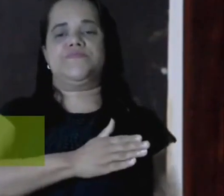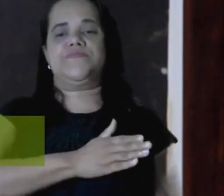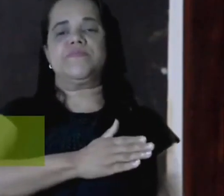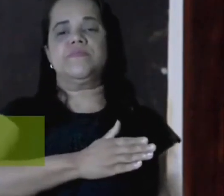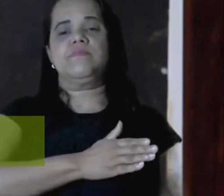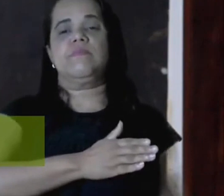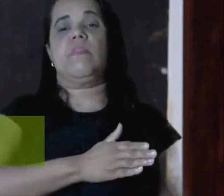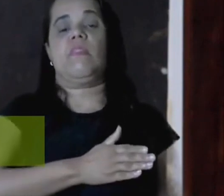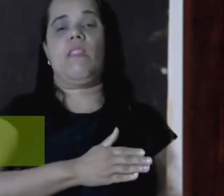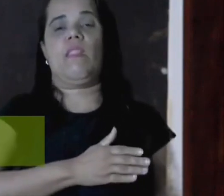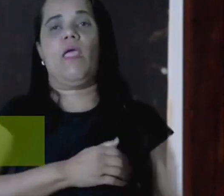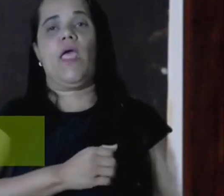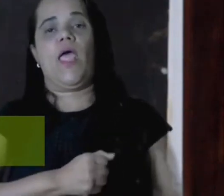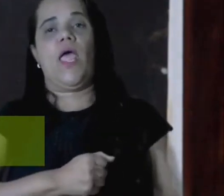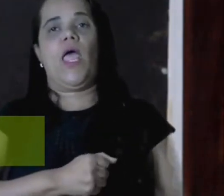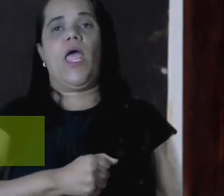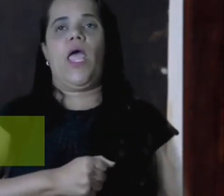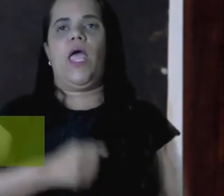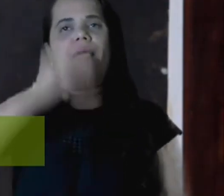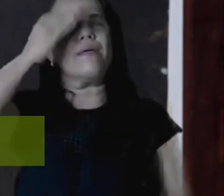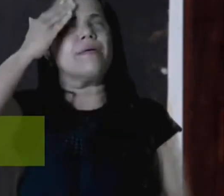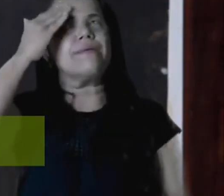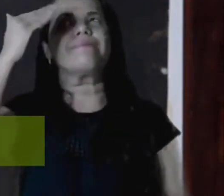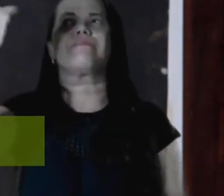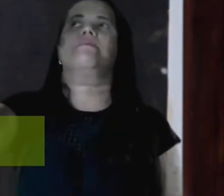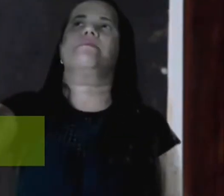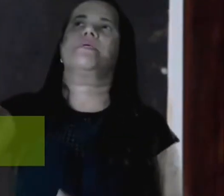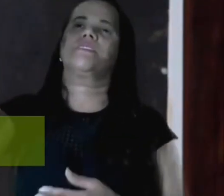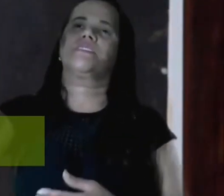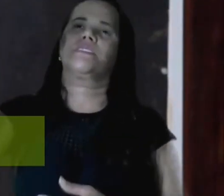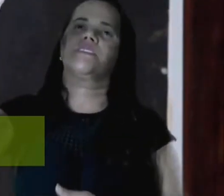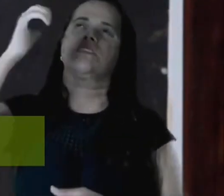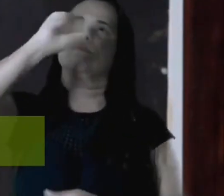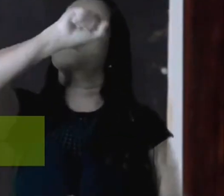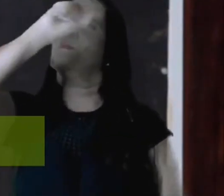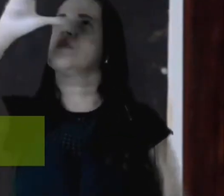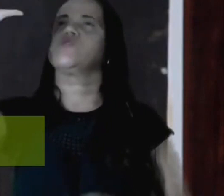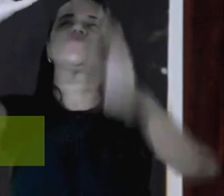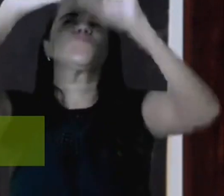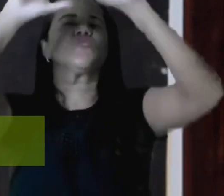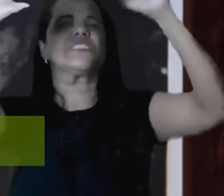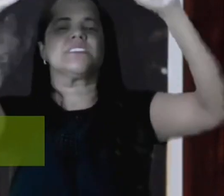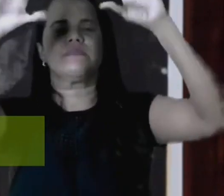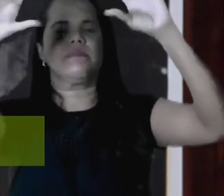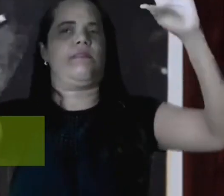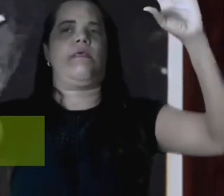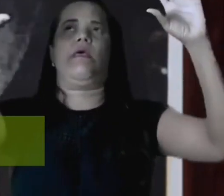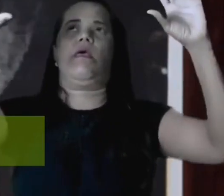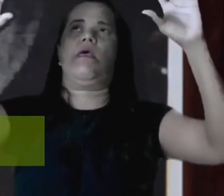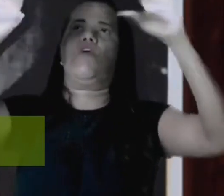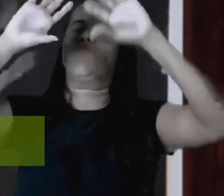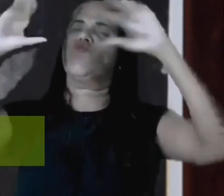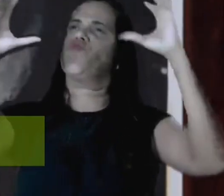Graças pelo azul celeste e por nuvens que há